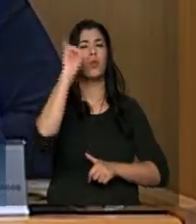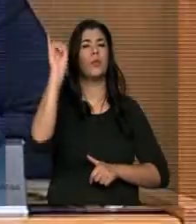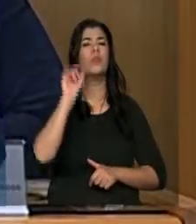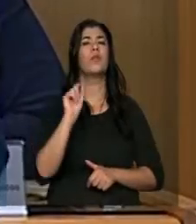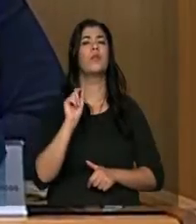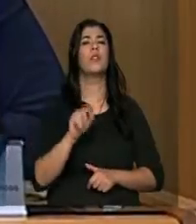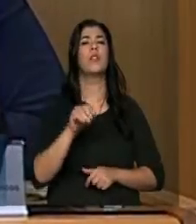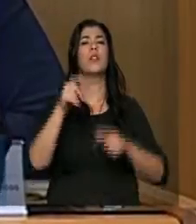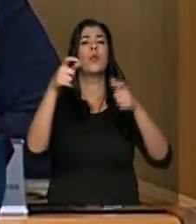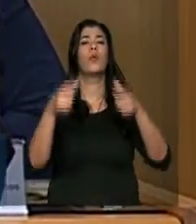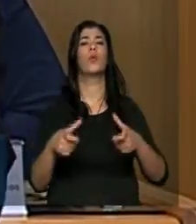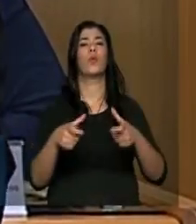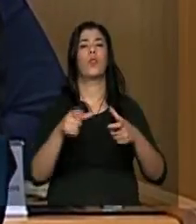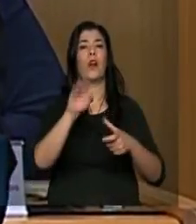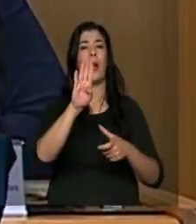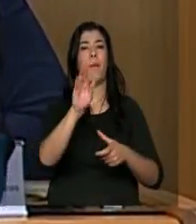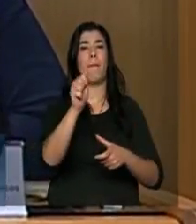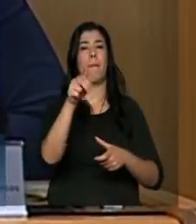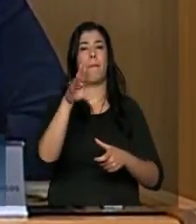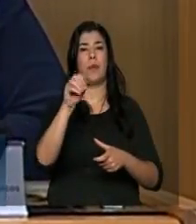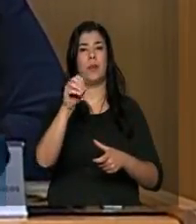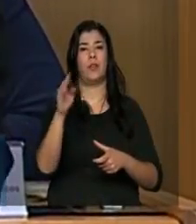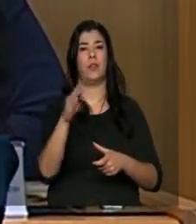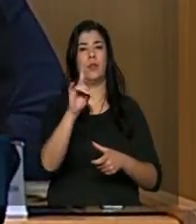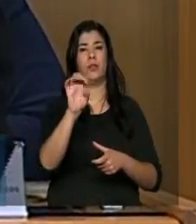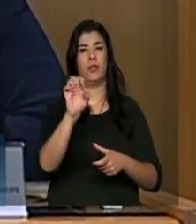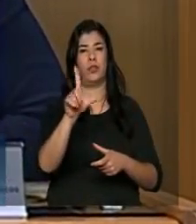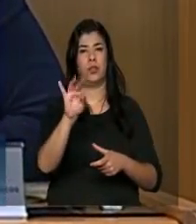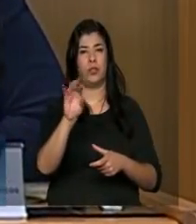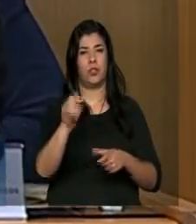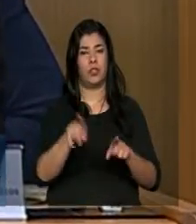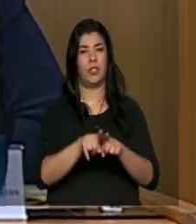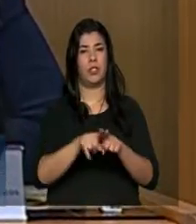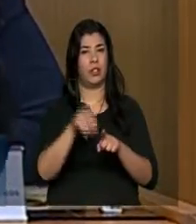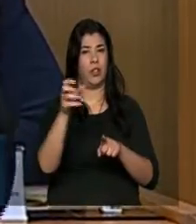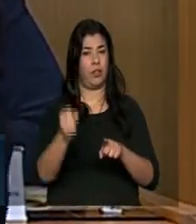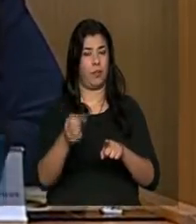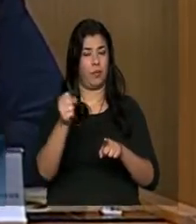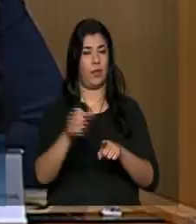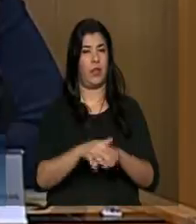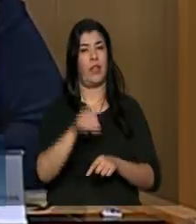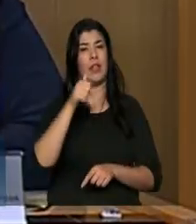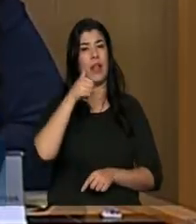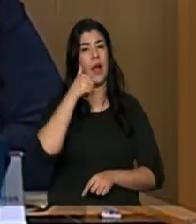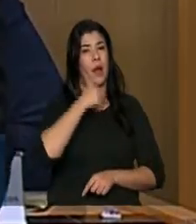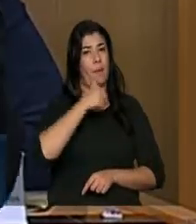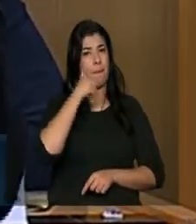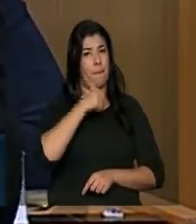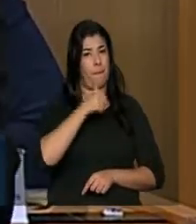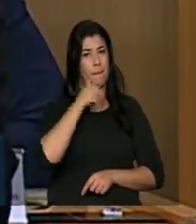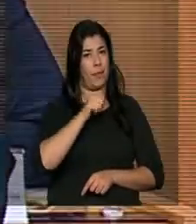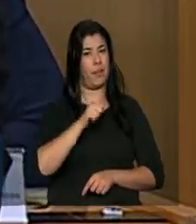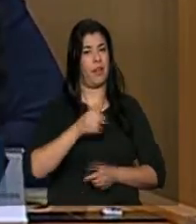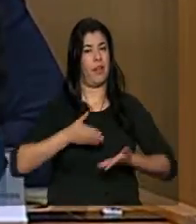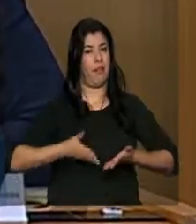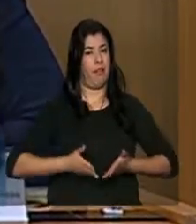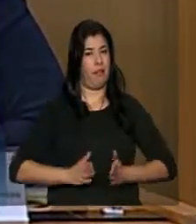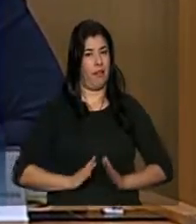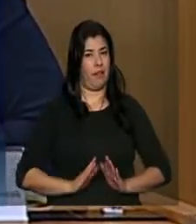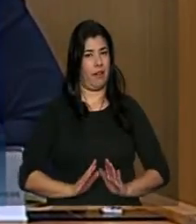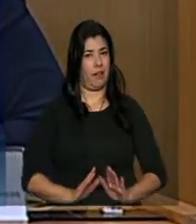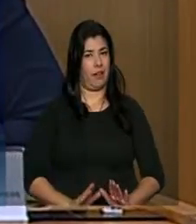ser um espaço de orientação para as mulheres quando tem, desde os primeiros dias de vida do